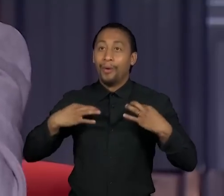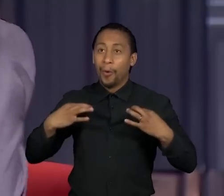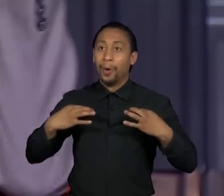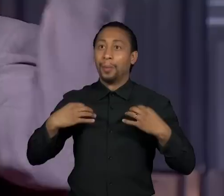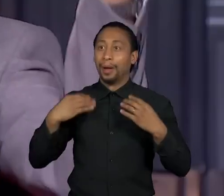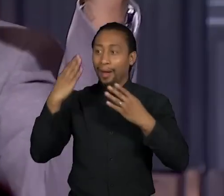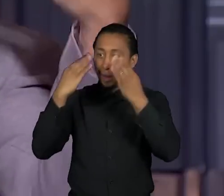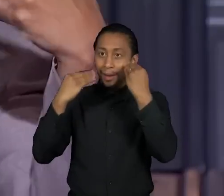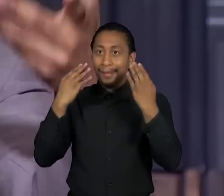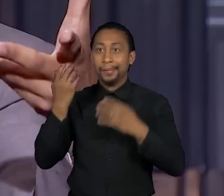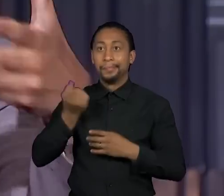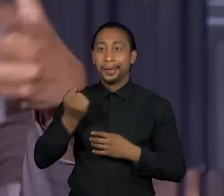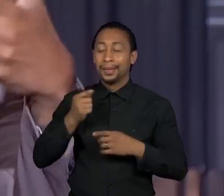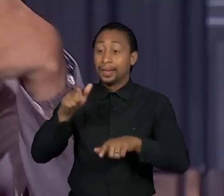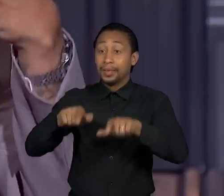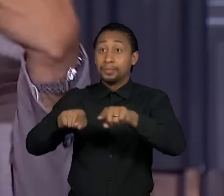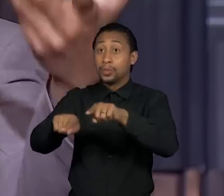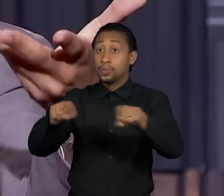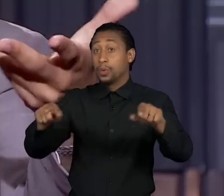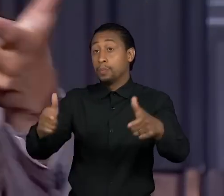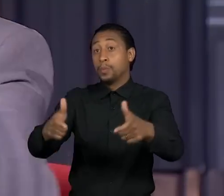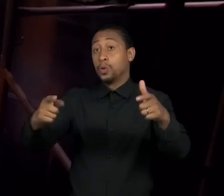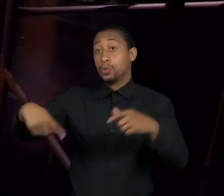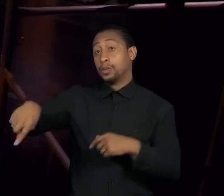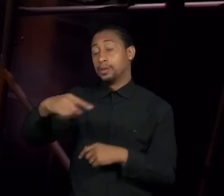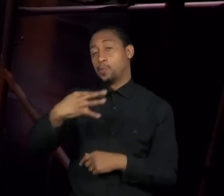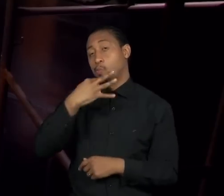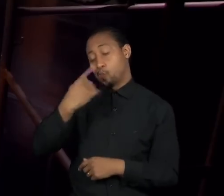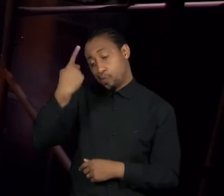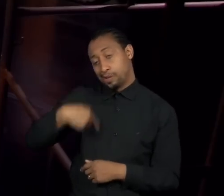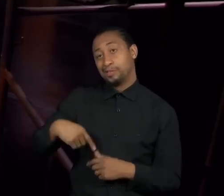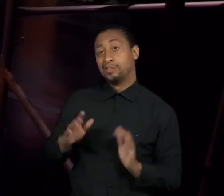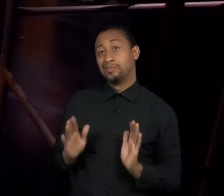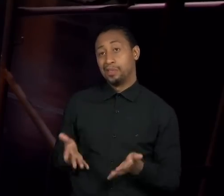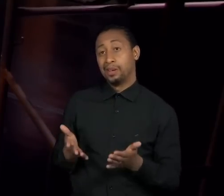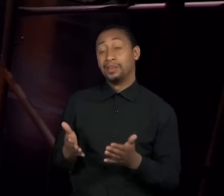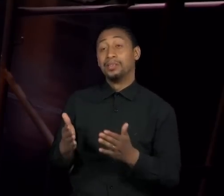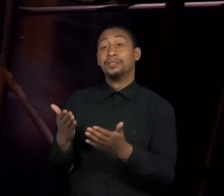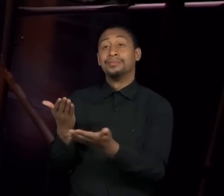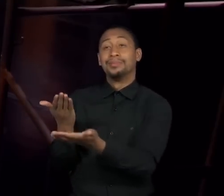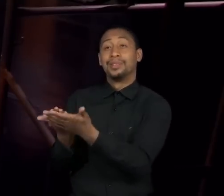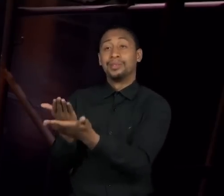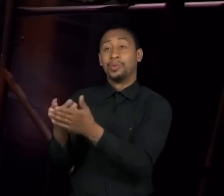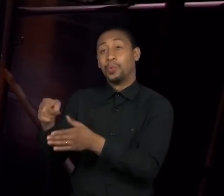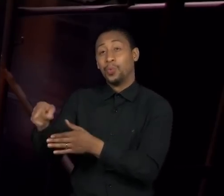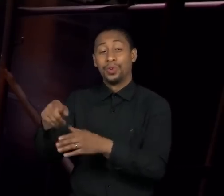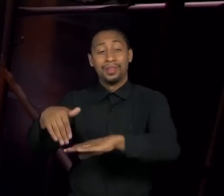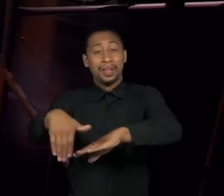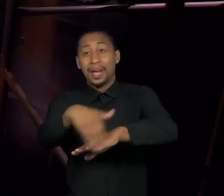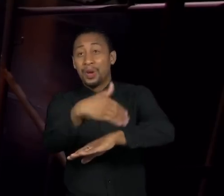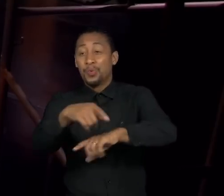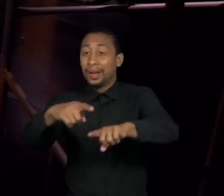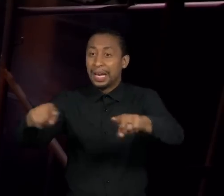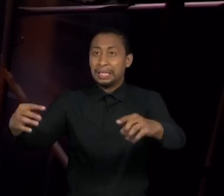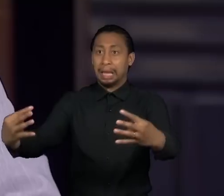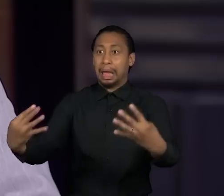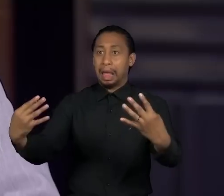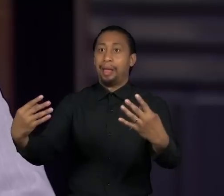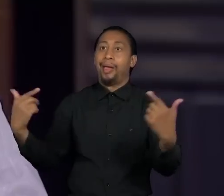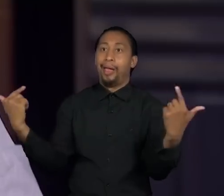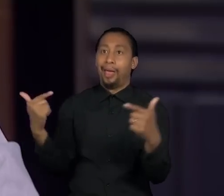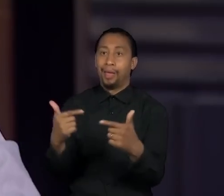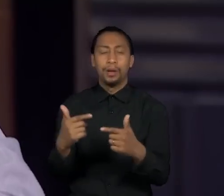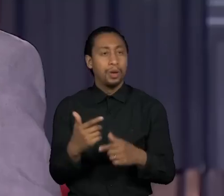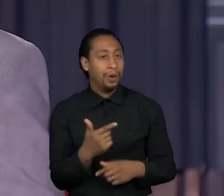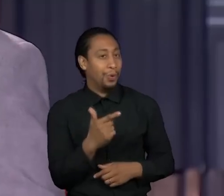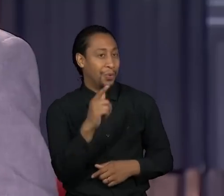cara. As pessoas que viam essa peça geralmente me conheciam da escola, da rua, aí virava aquela algazarra, né? Virava outra